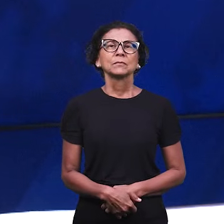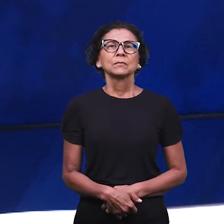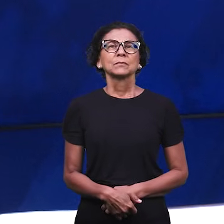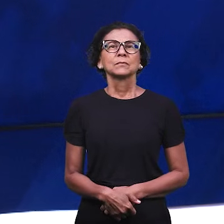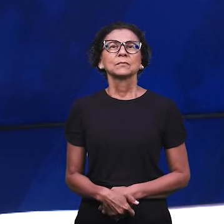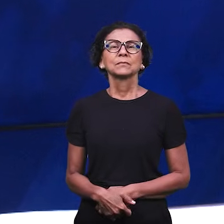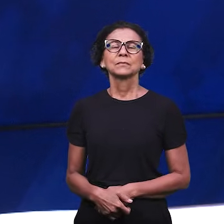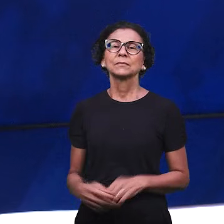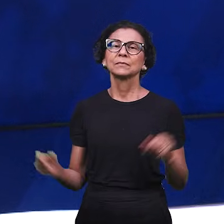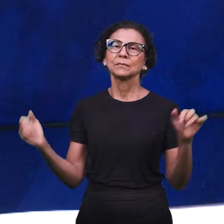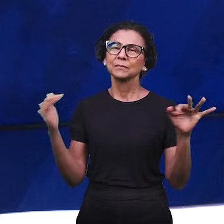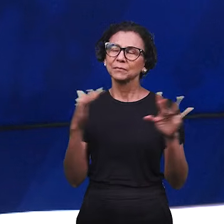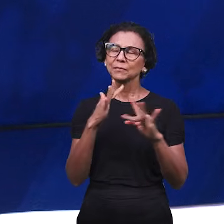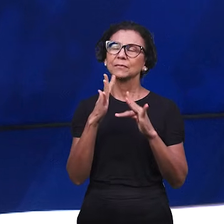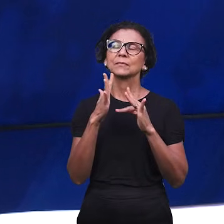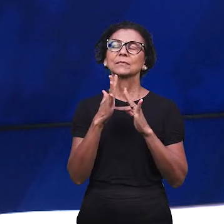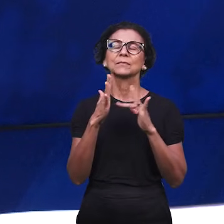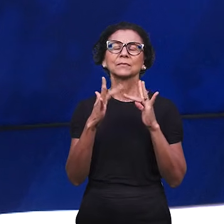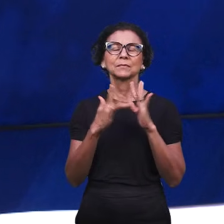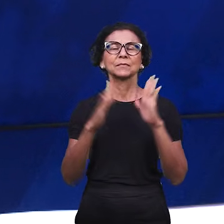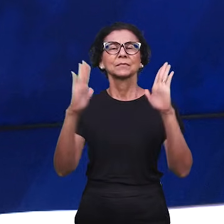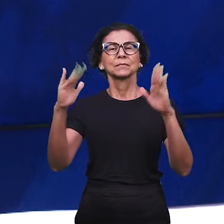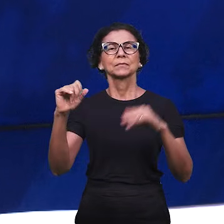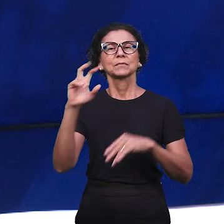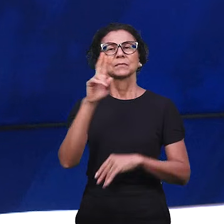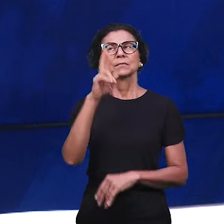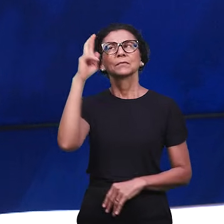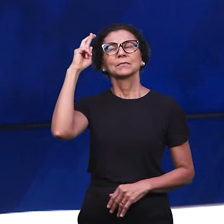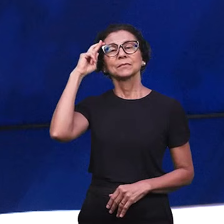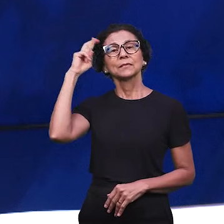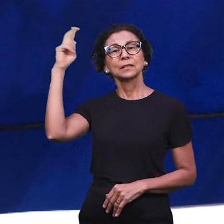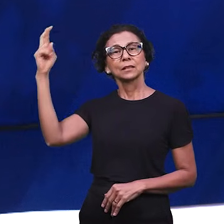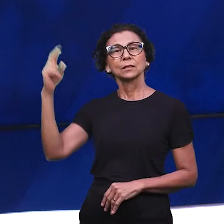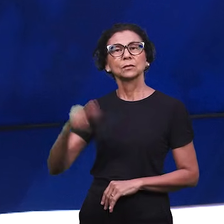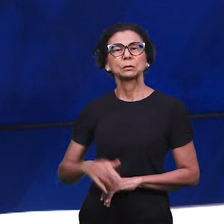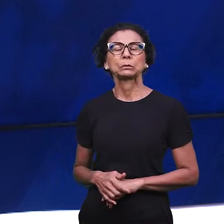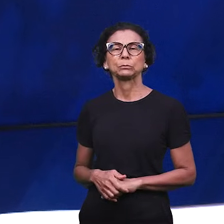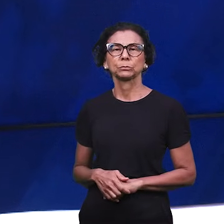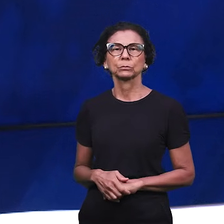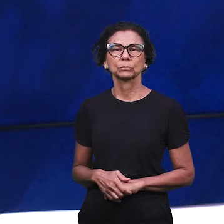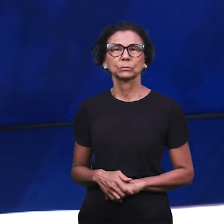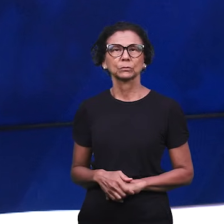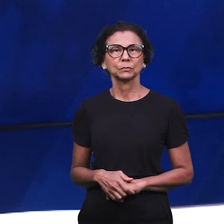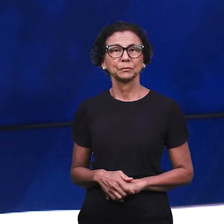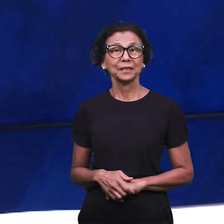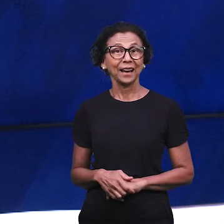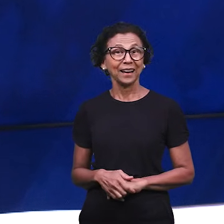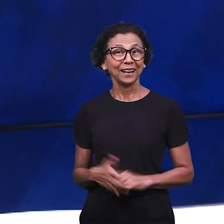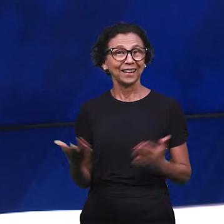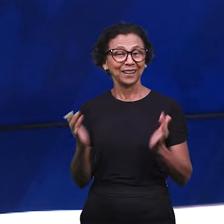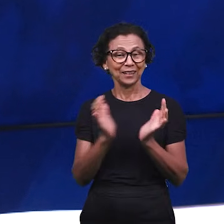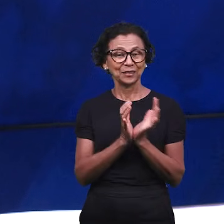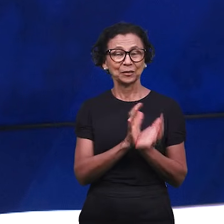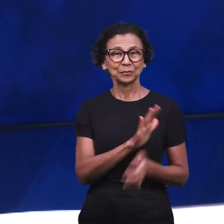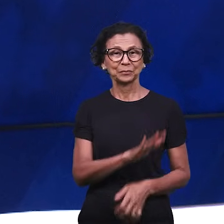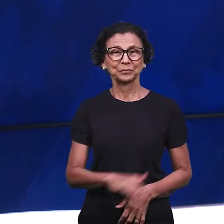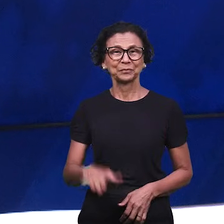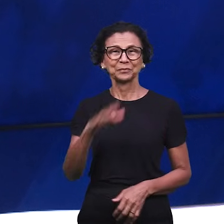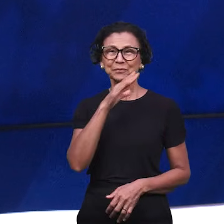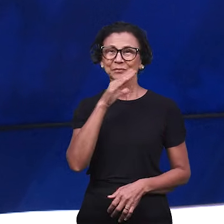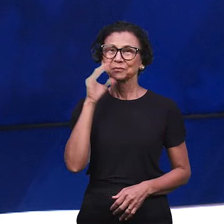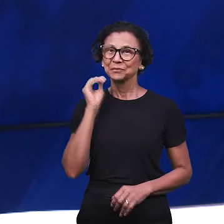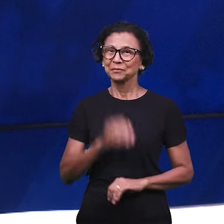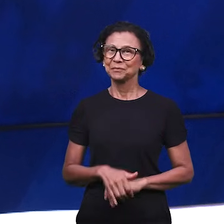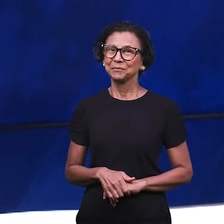Glória a Jesus. Bendito seja o nome do Senhor. Agora vamos aí, juntamente com as crianças, intermediários e adolescentes, nós